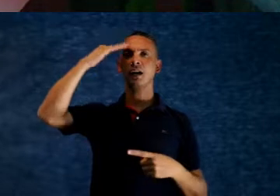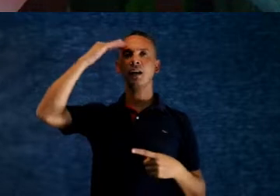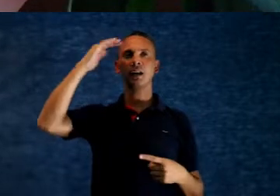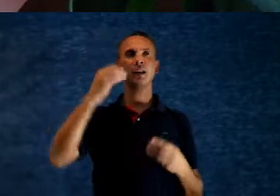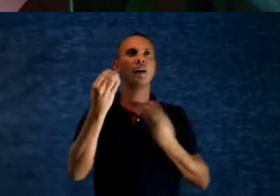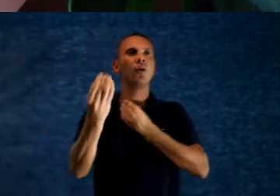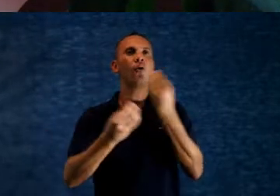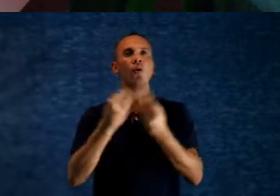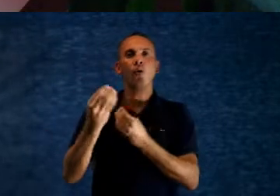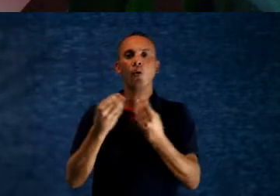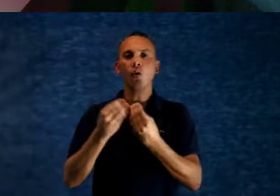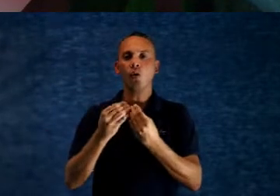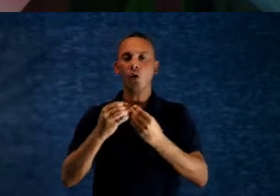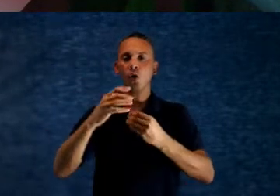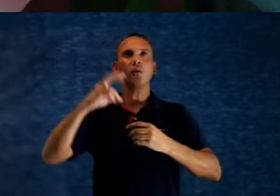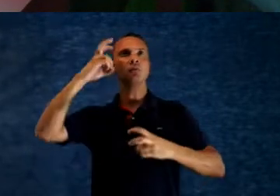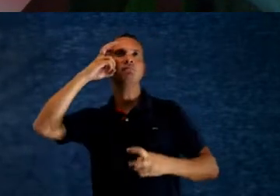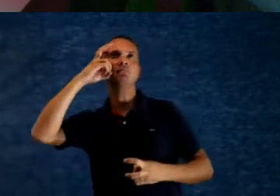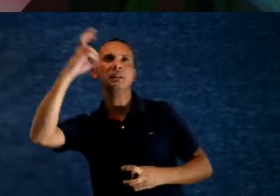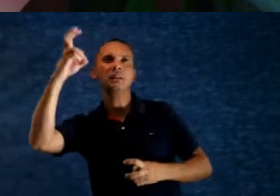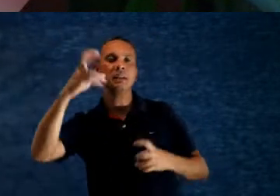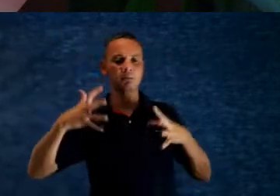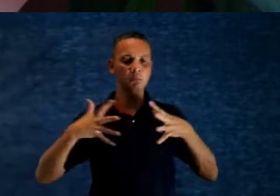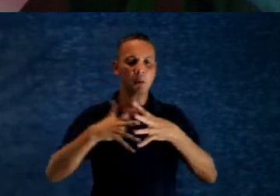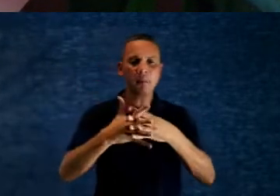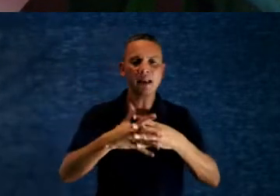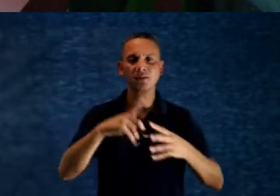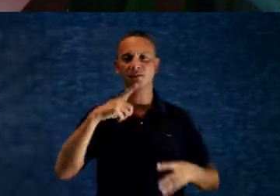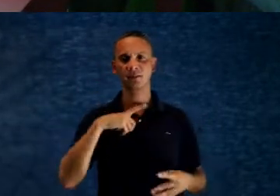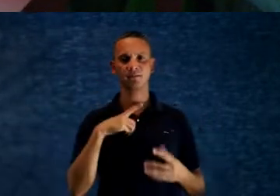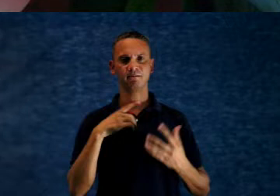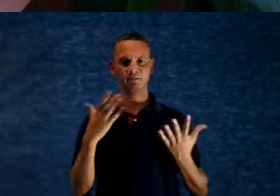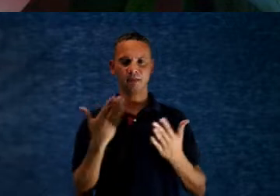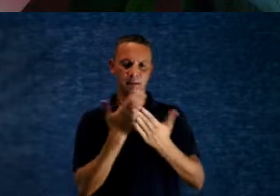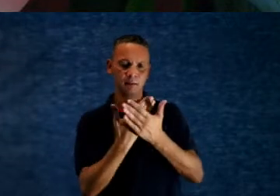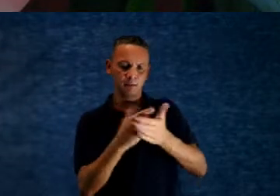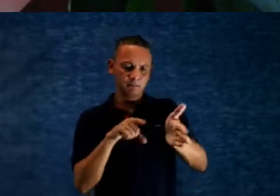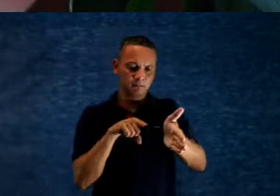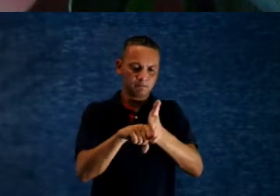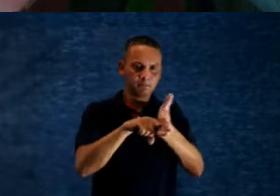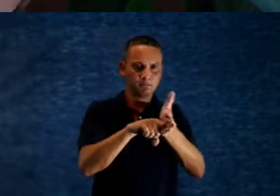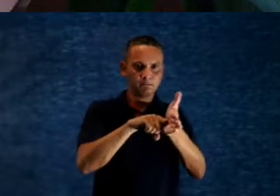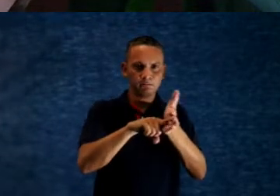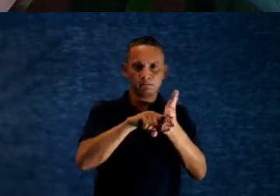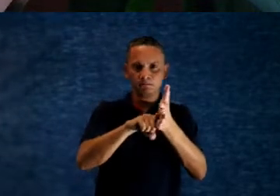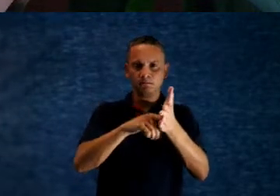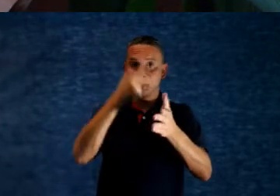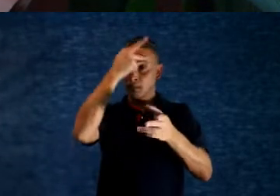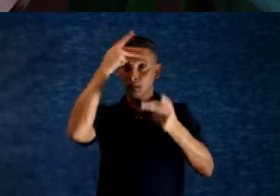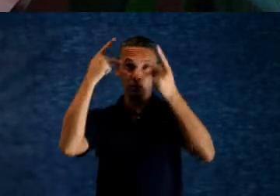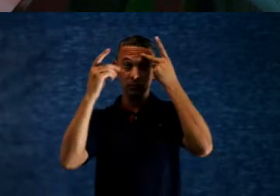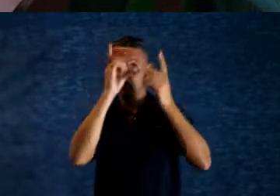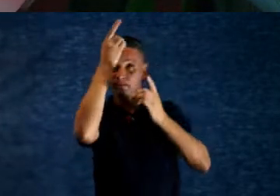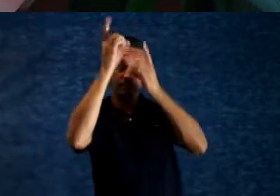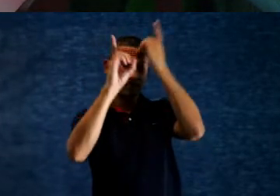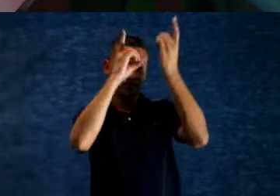de uma proposição culta e complexa, através dos estudos feitos sobre autores de elevado quilate e